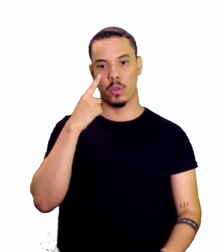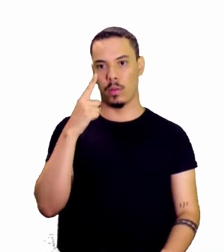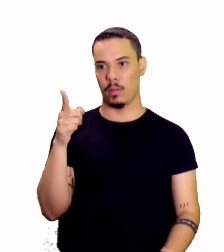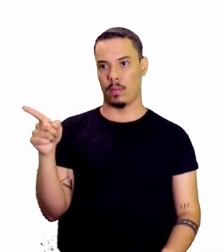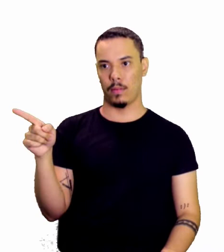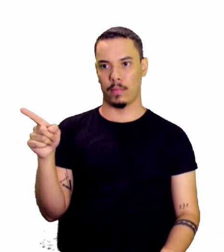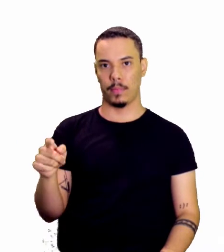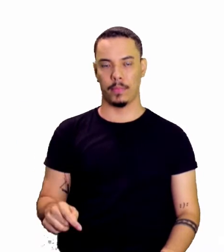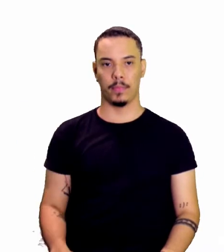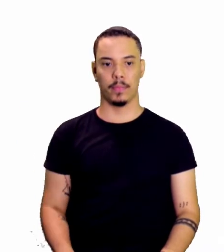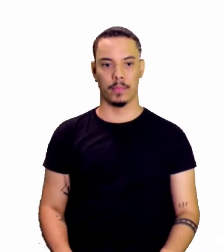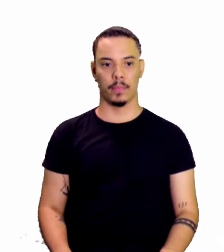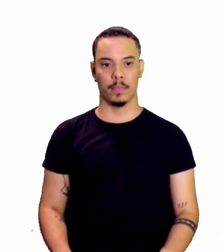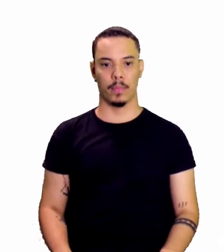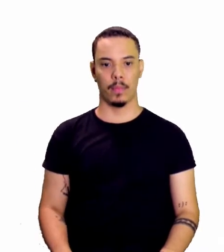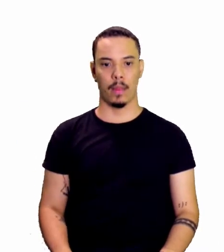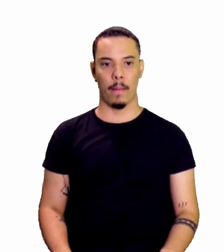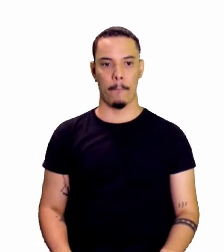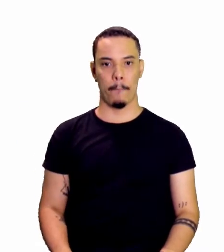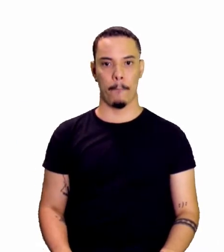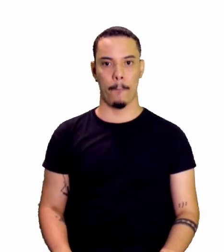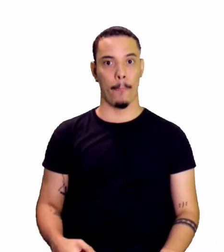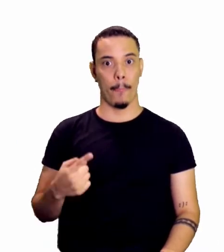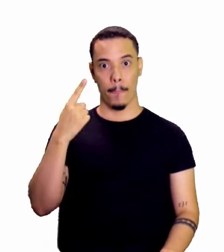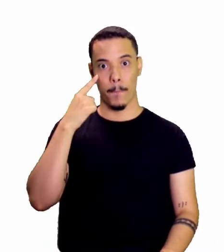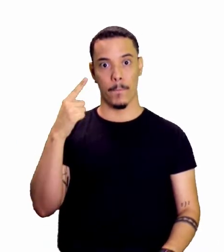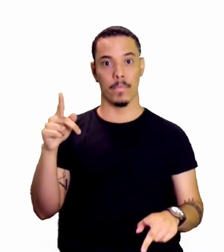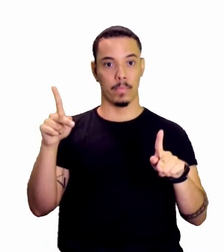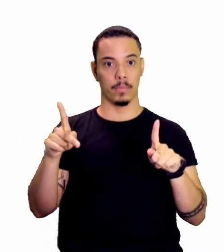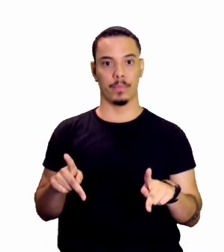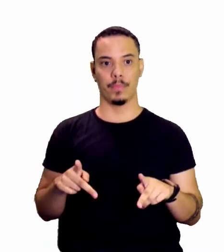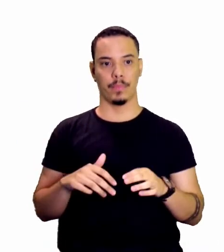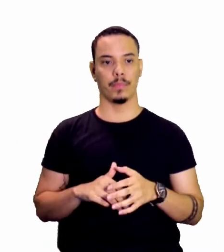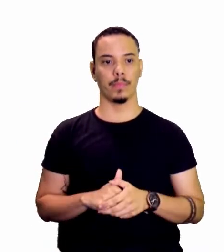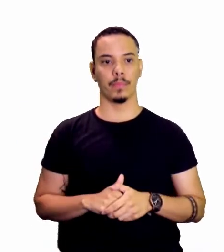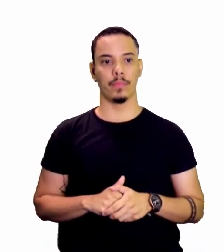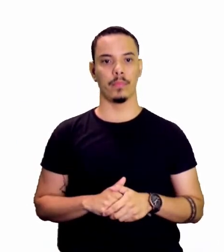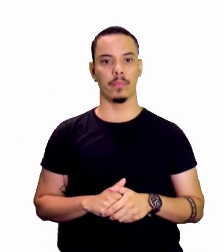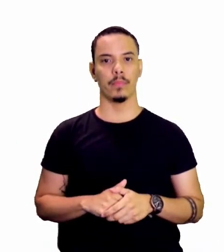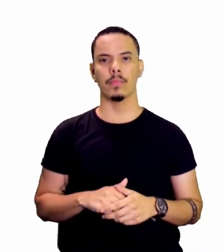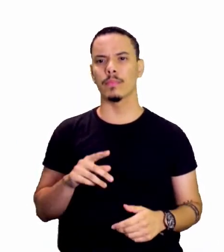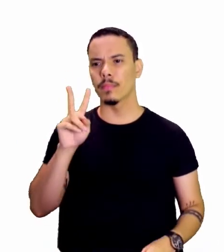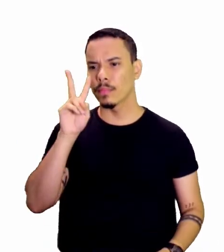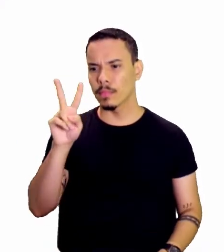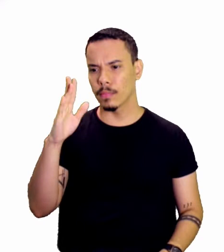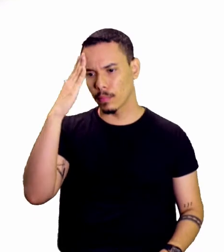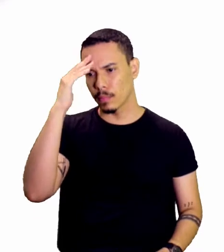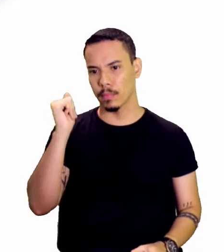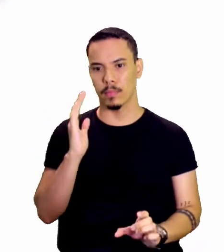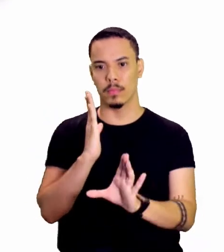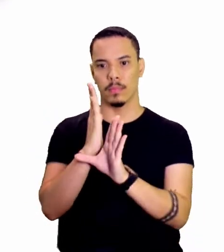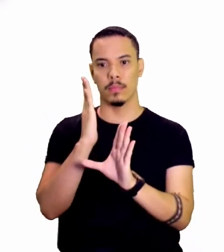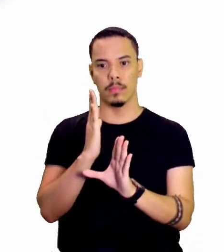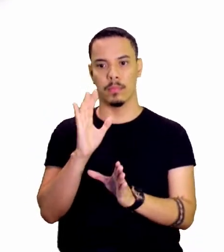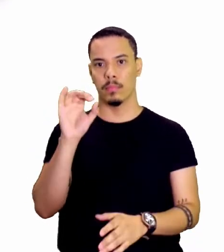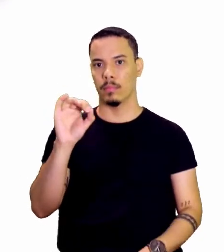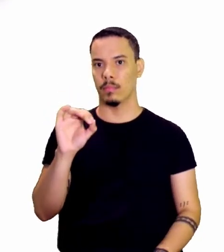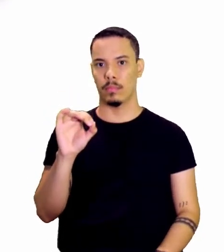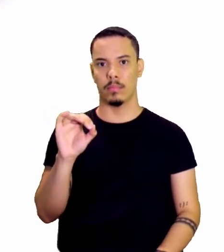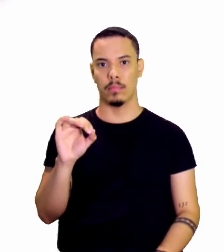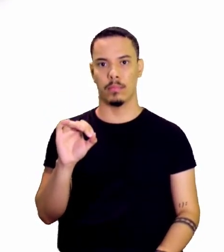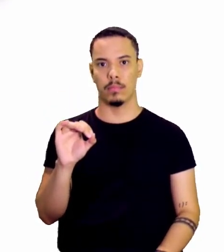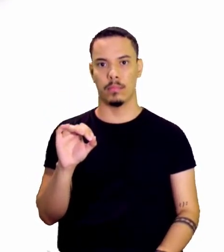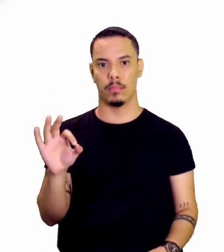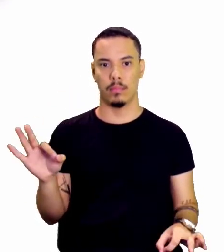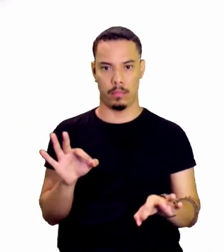Olha o eixo das posições o está aqui cê olha sempre para cá tá no zero né